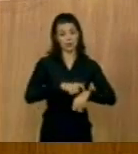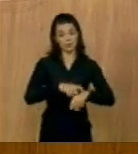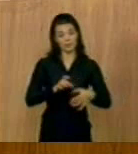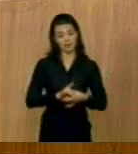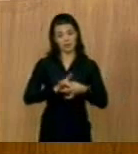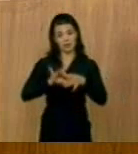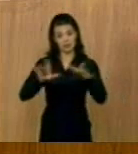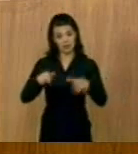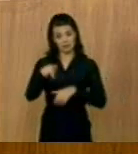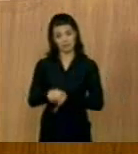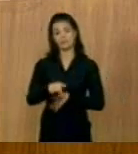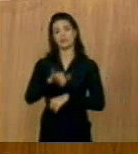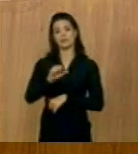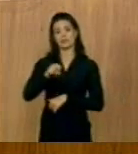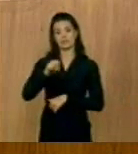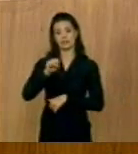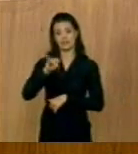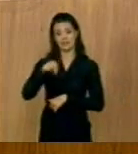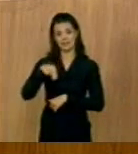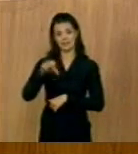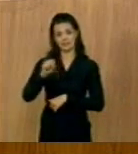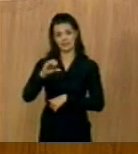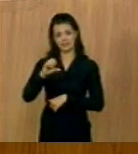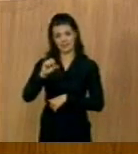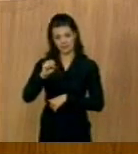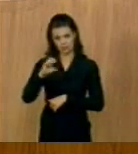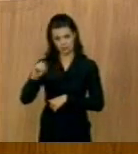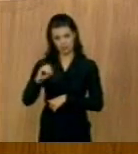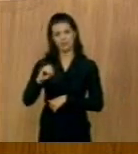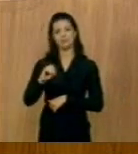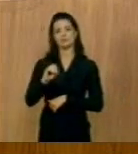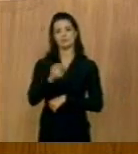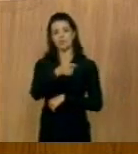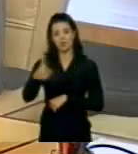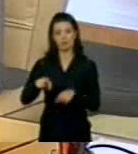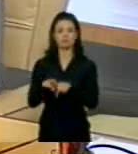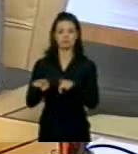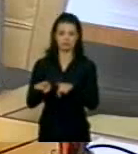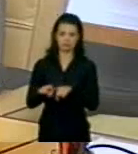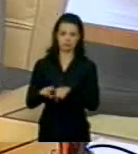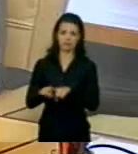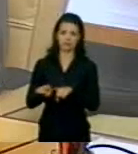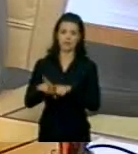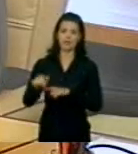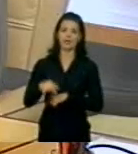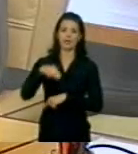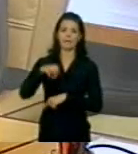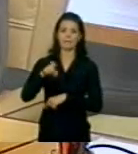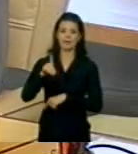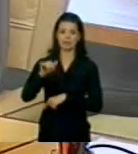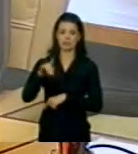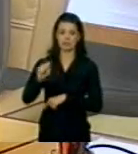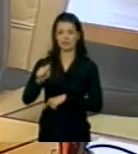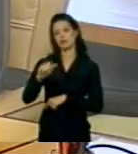a aplicação desse inciso 6º, bem como dos demais contidos no artigo 319, que são as medidas cautelares diversas da